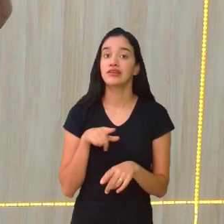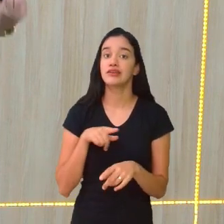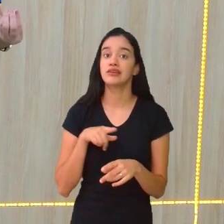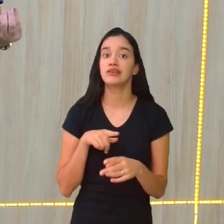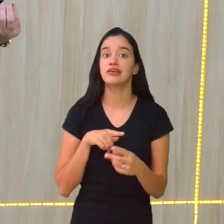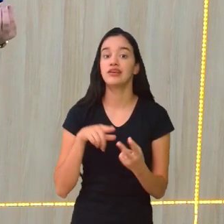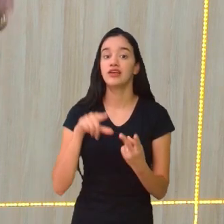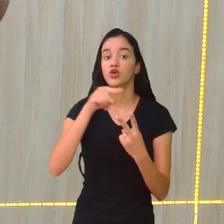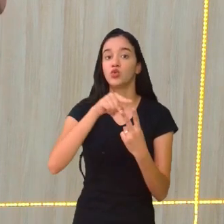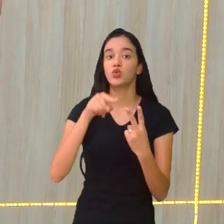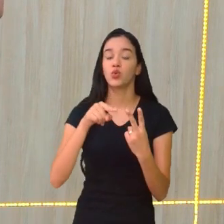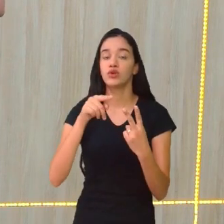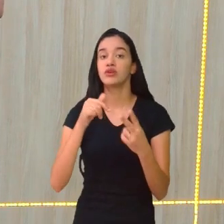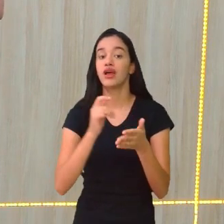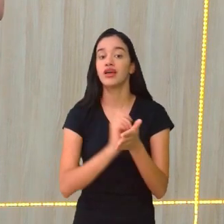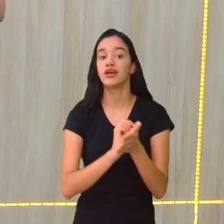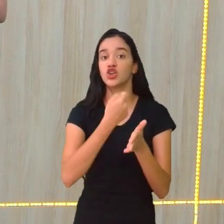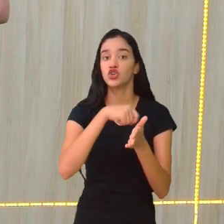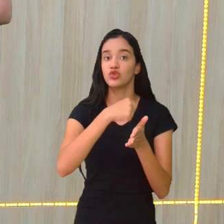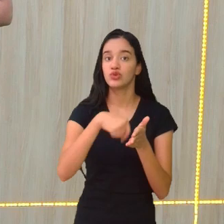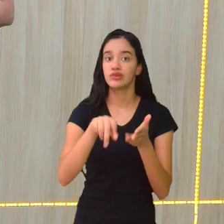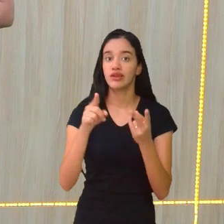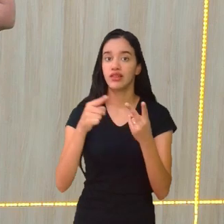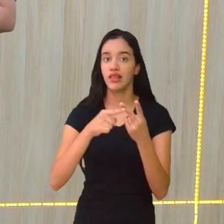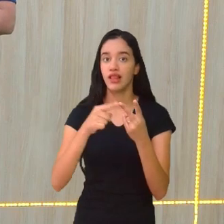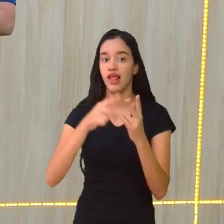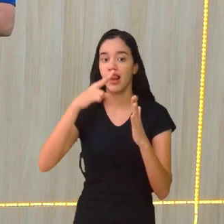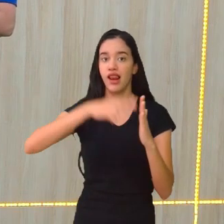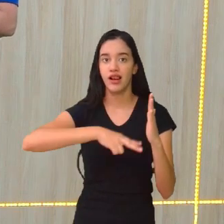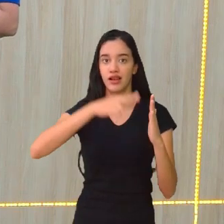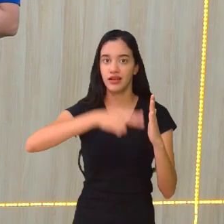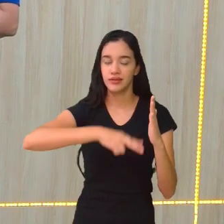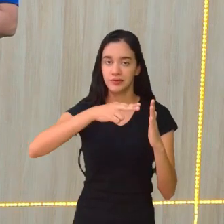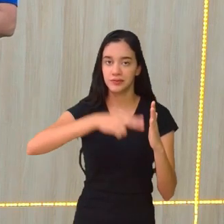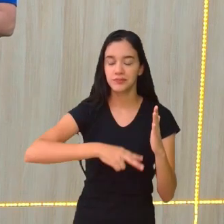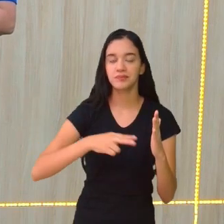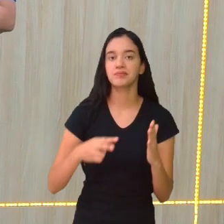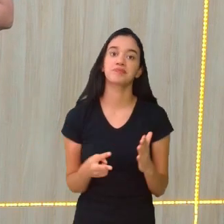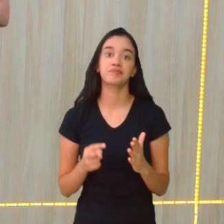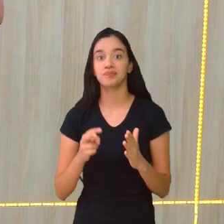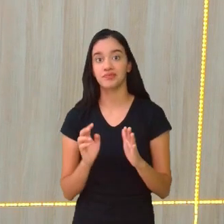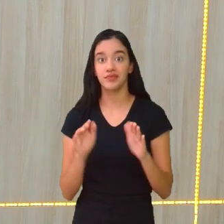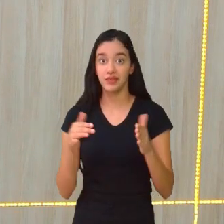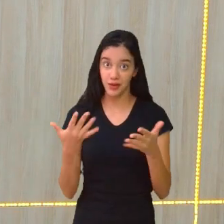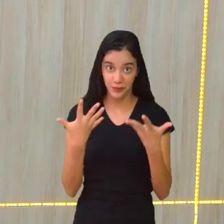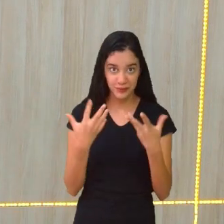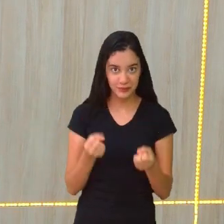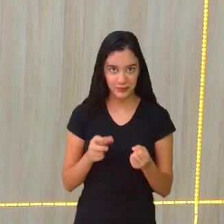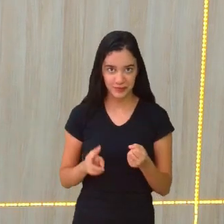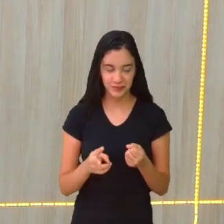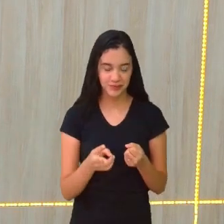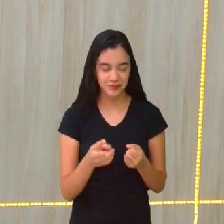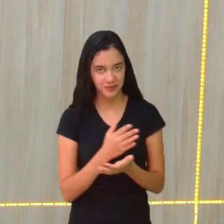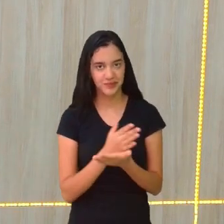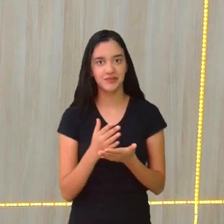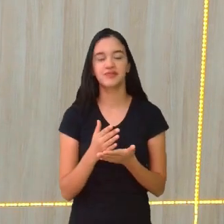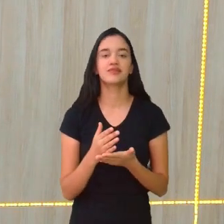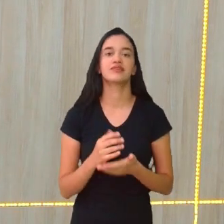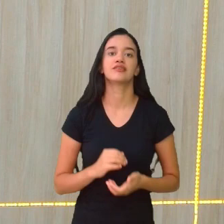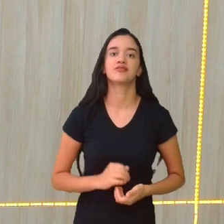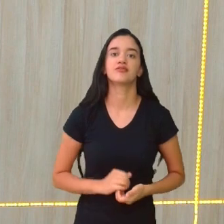do eixo da escrita, mas também do eixo da leitura, não é? Então, minha gente, vamos lá.